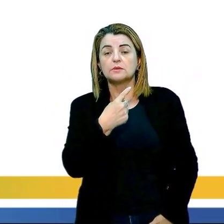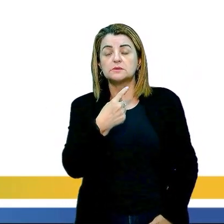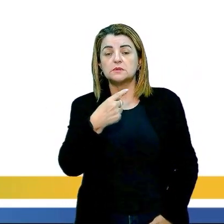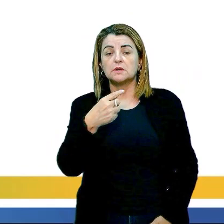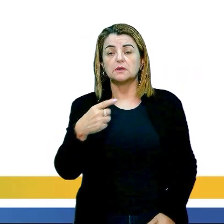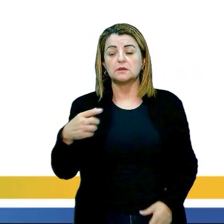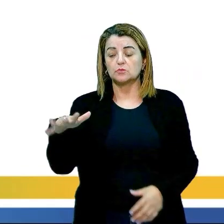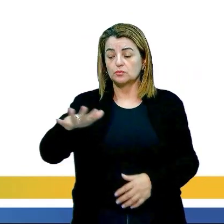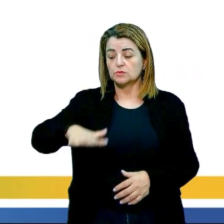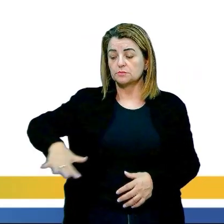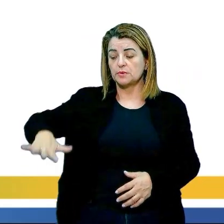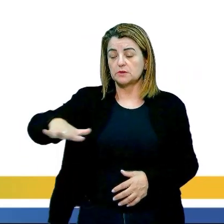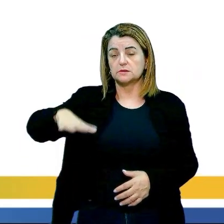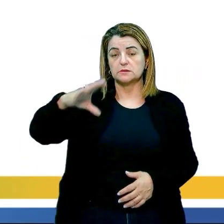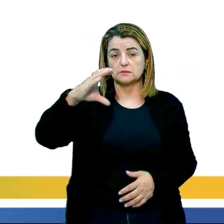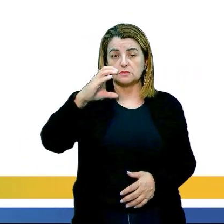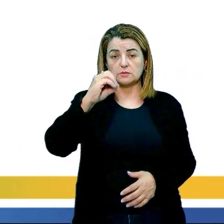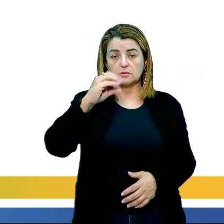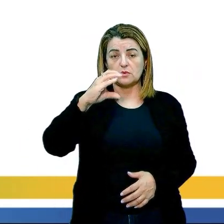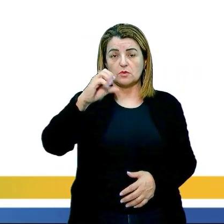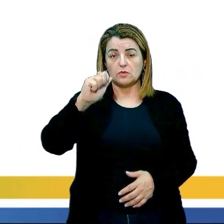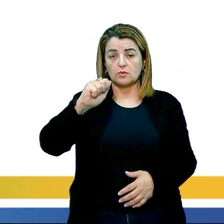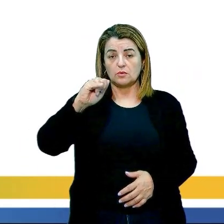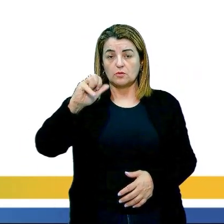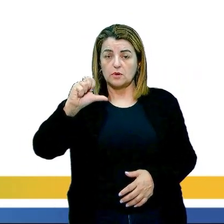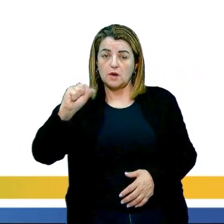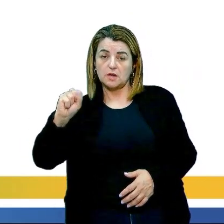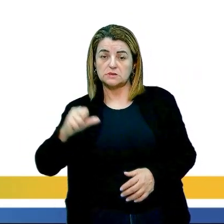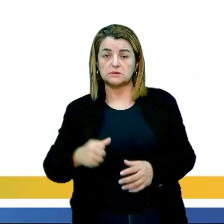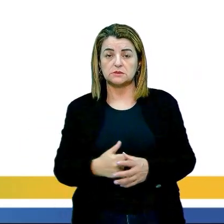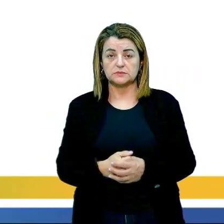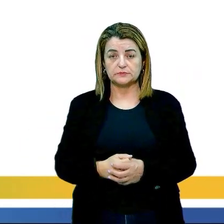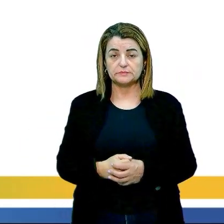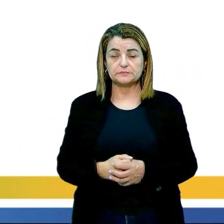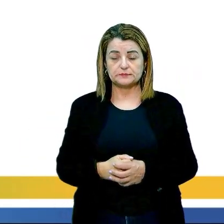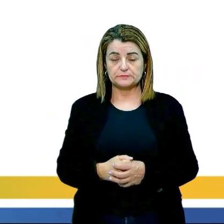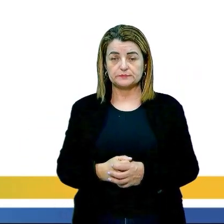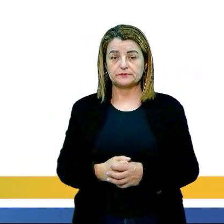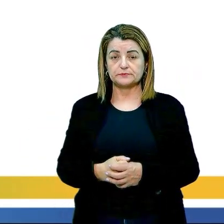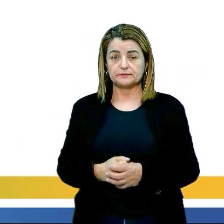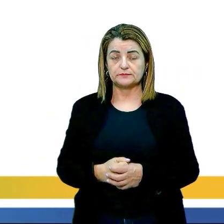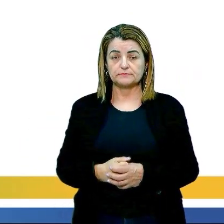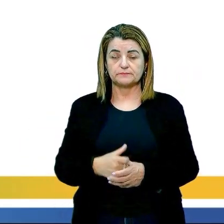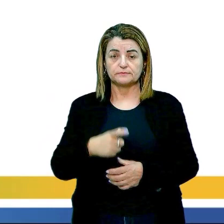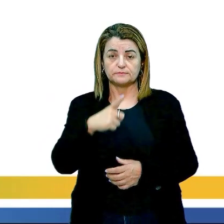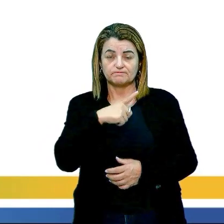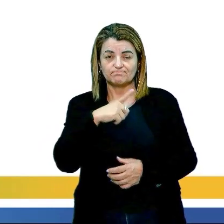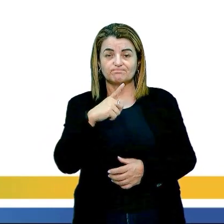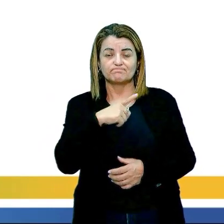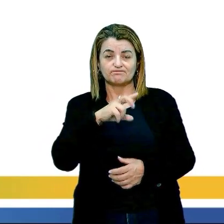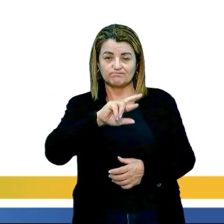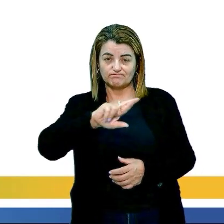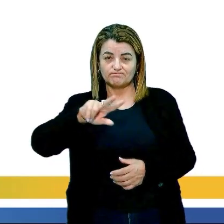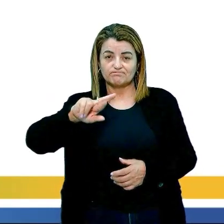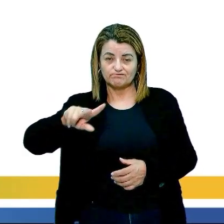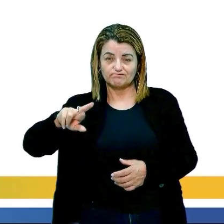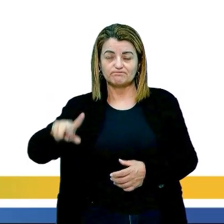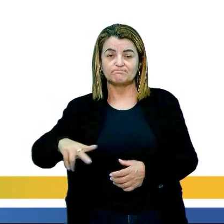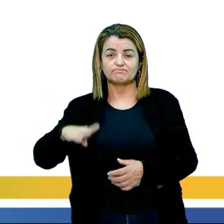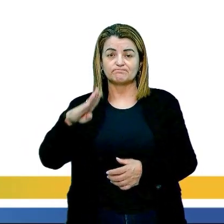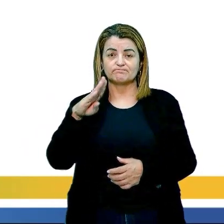dos cocais, ok? Mata de cocais, onde tem bastante